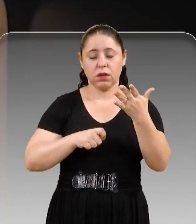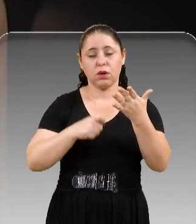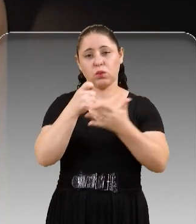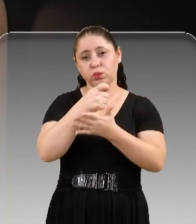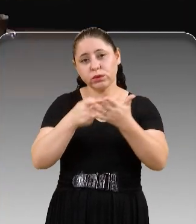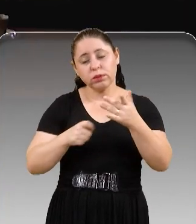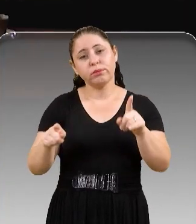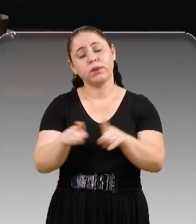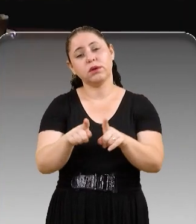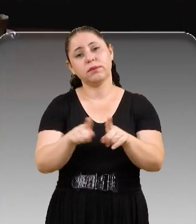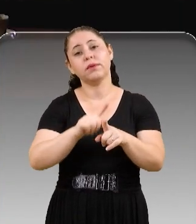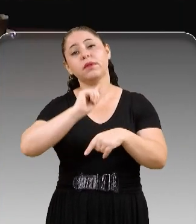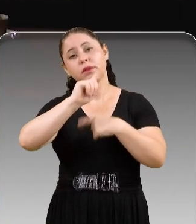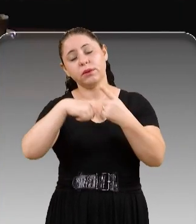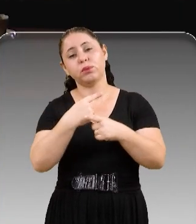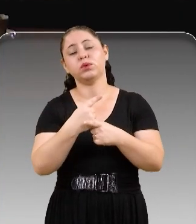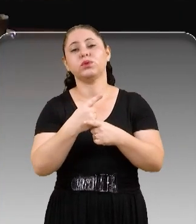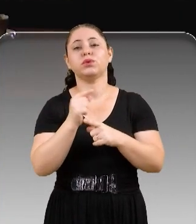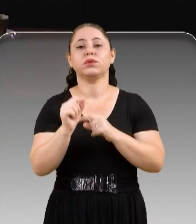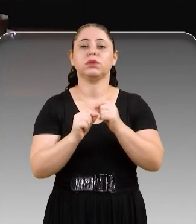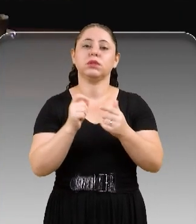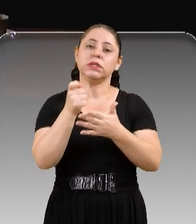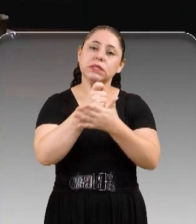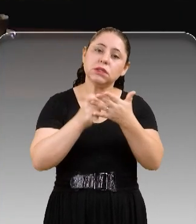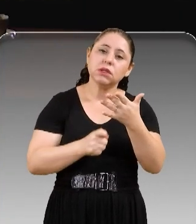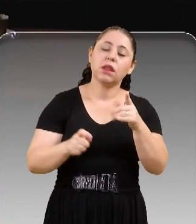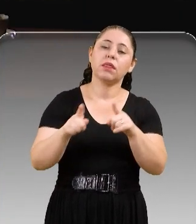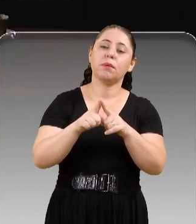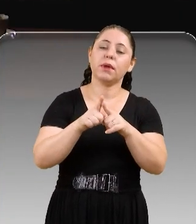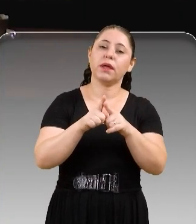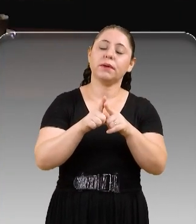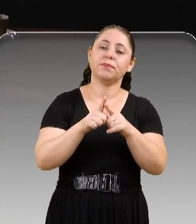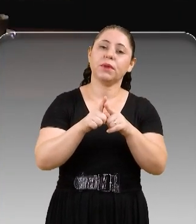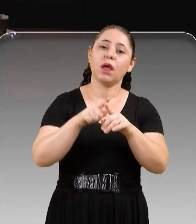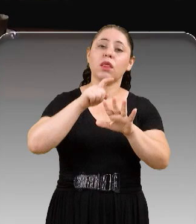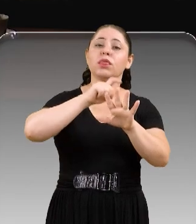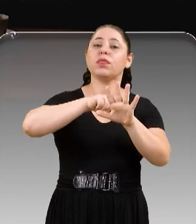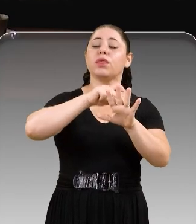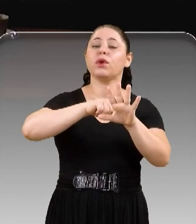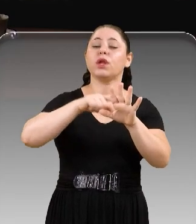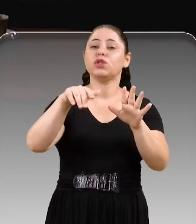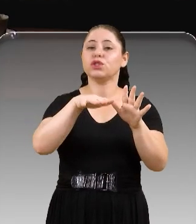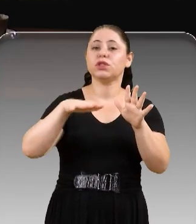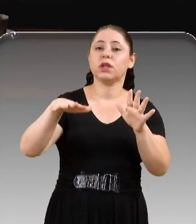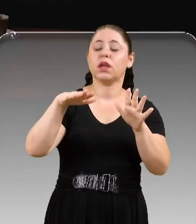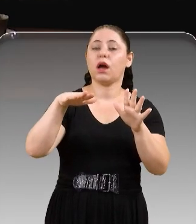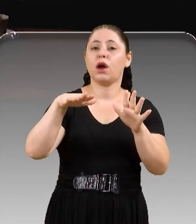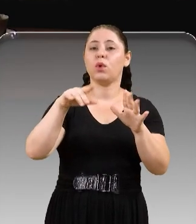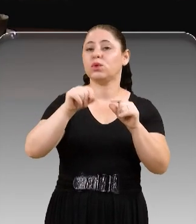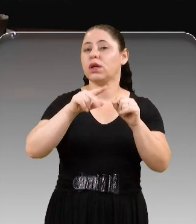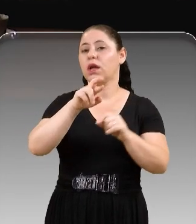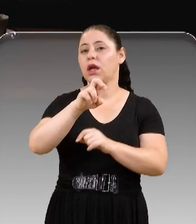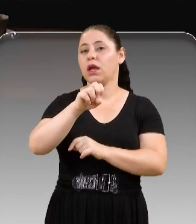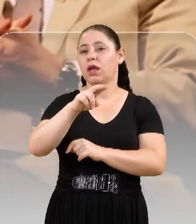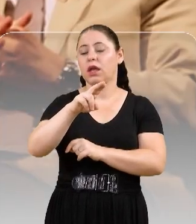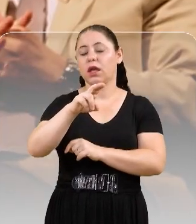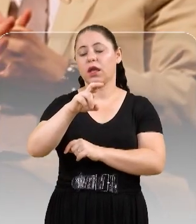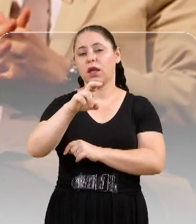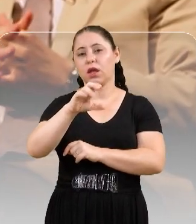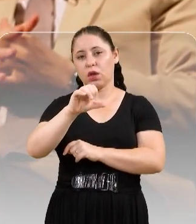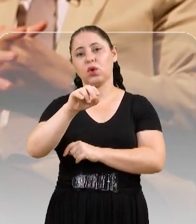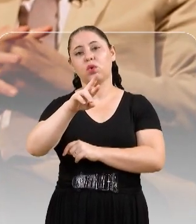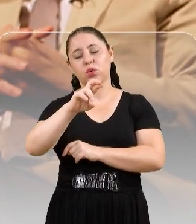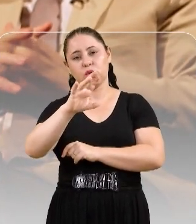propaganda eleitoral. E depois disso eu escrevi também Teoria Geral do Processo, que é uma Teoria Geral dos Recursos Cíveis,